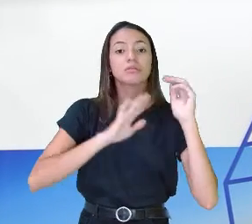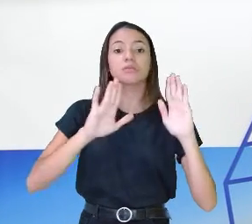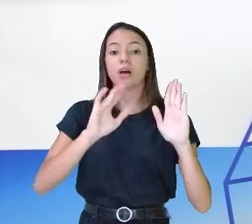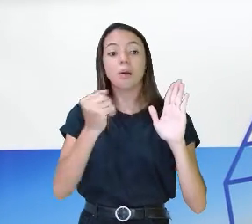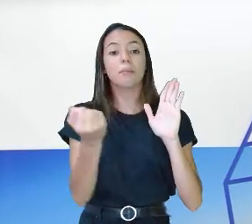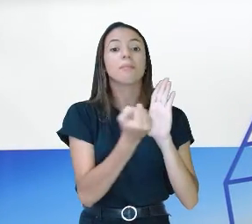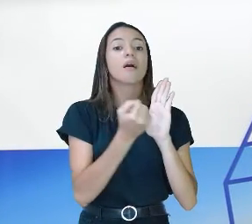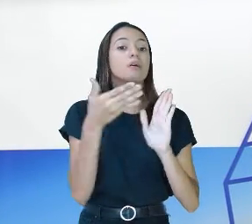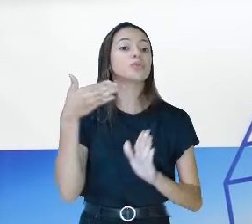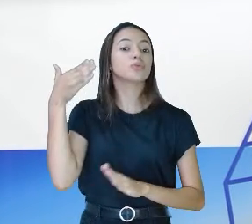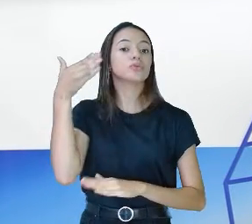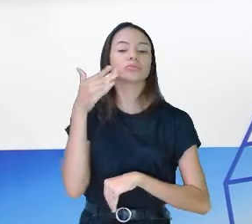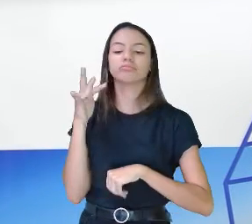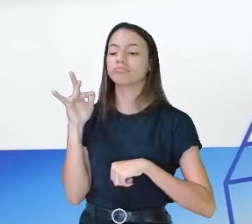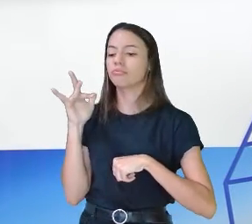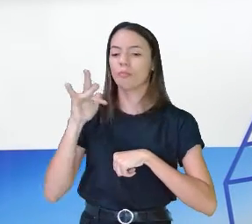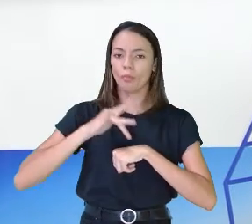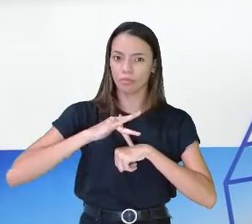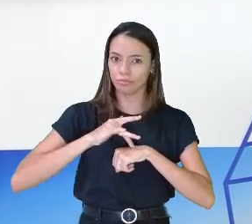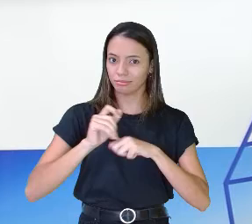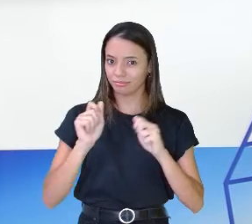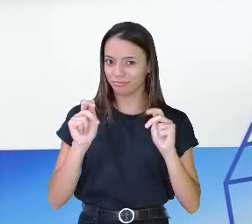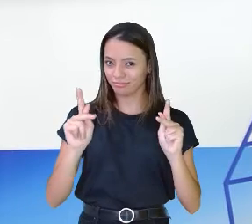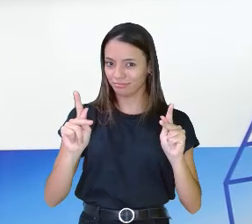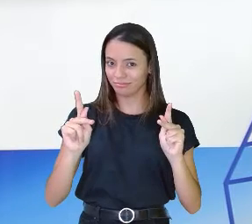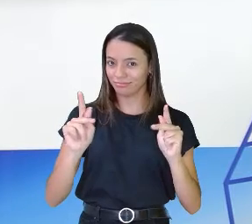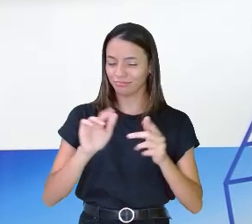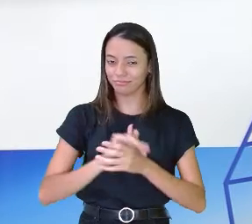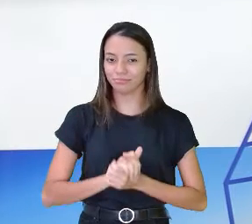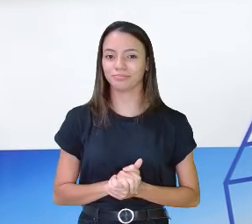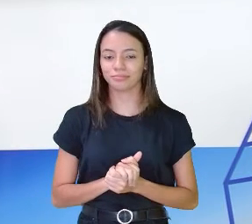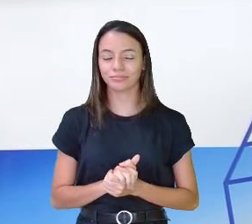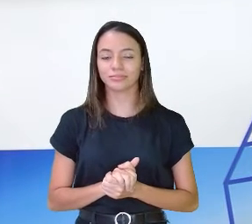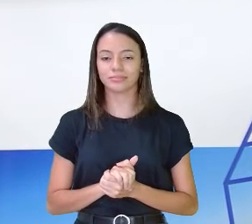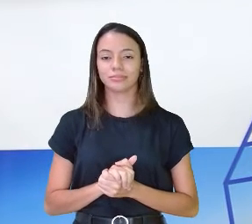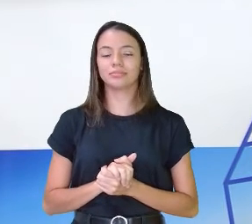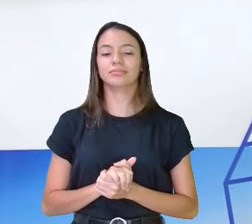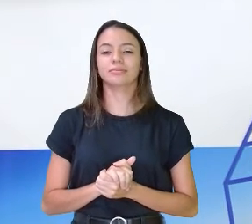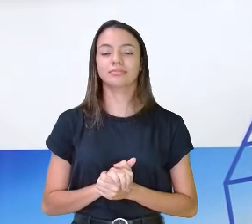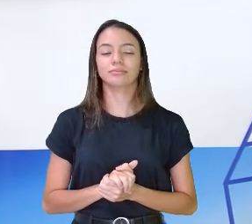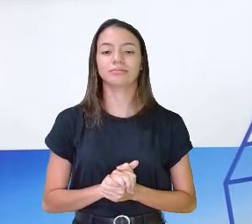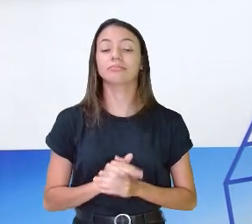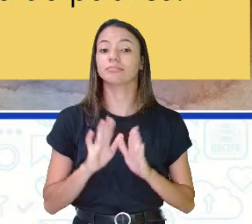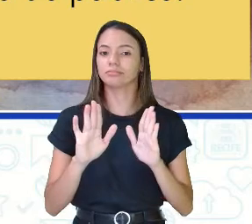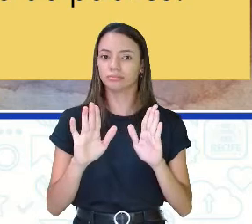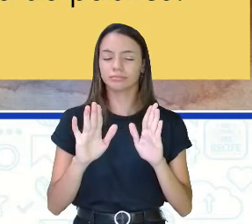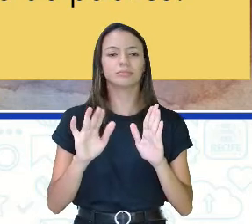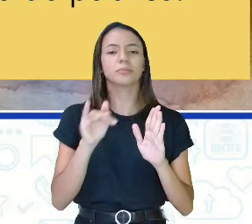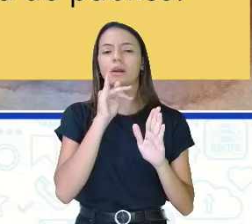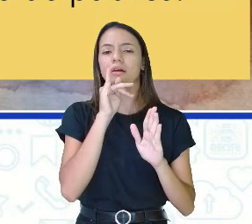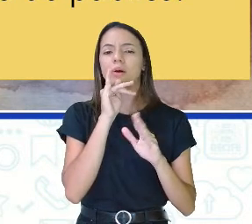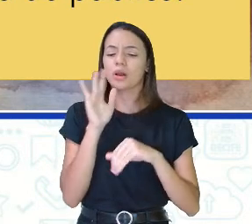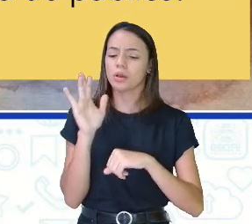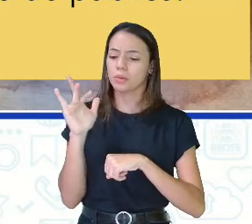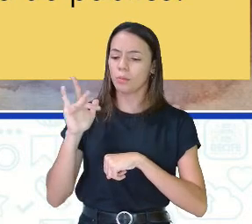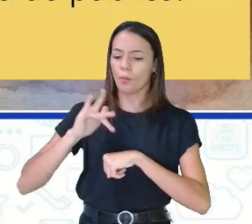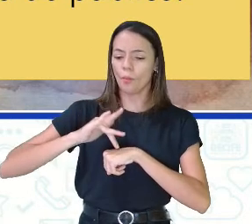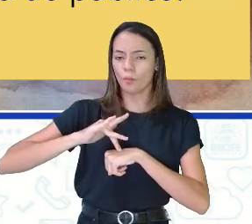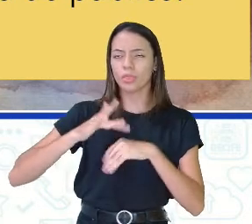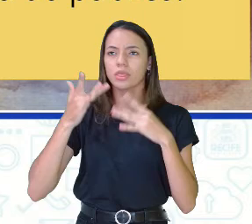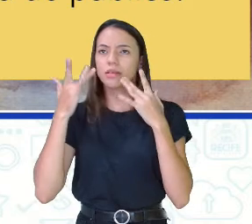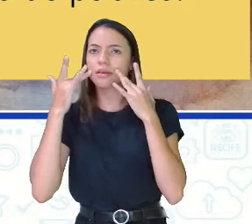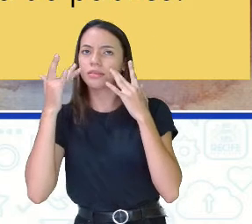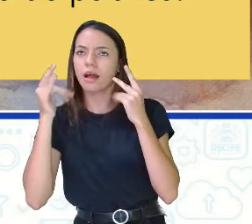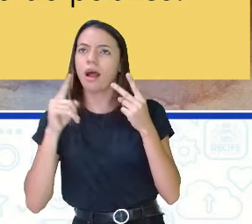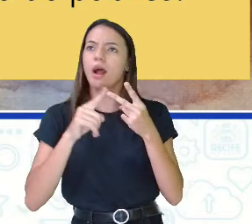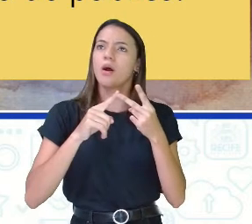discurso irônico, tá? Tranquilo? Espero que sim. E quando a gente fala de uma ironia teatral,